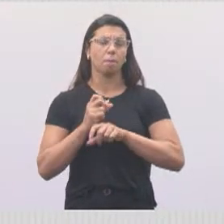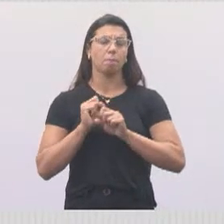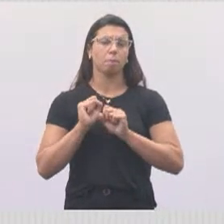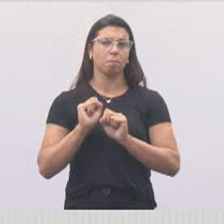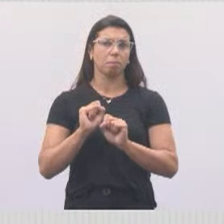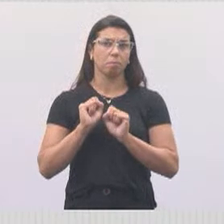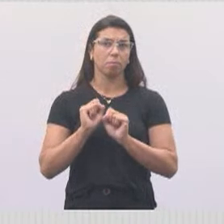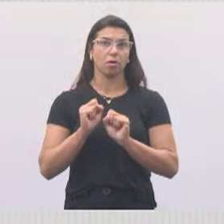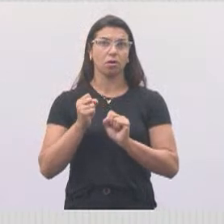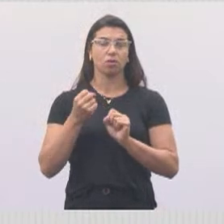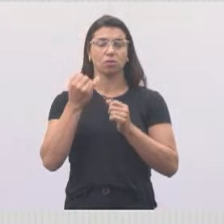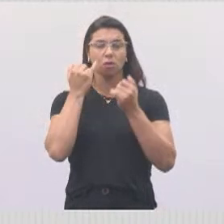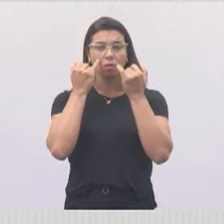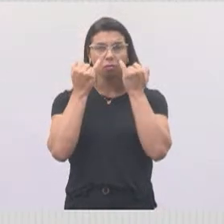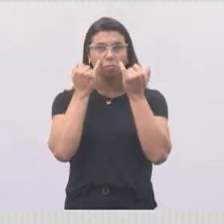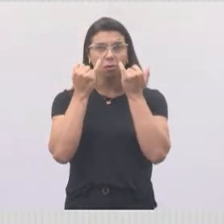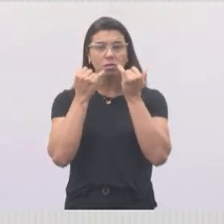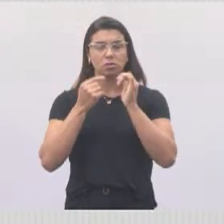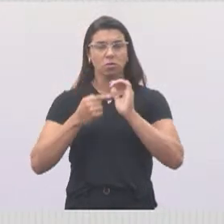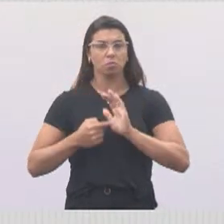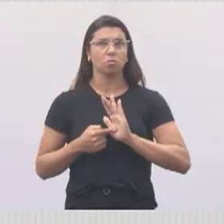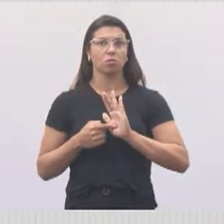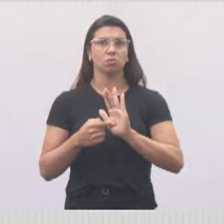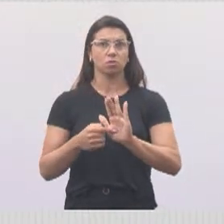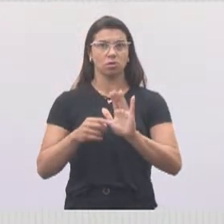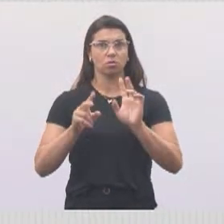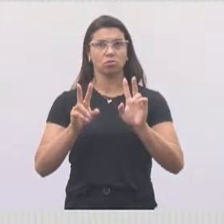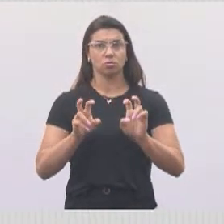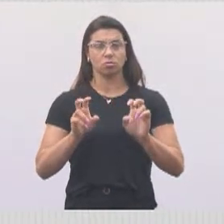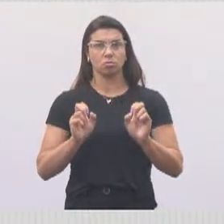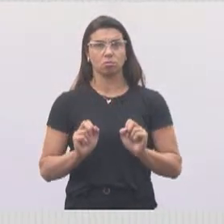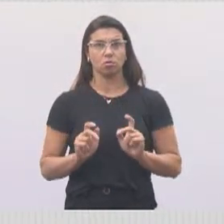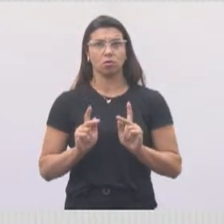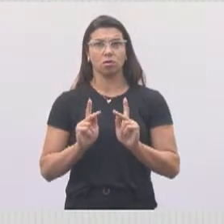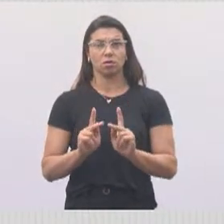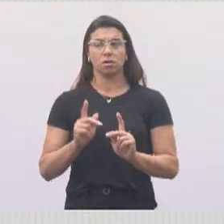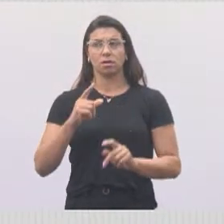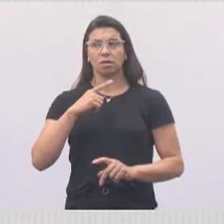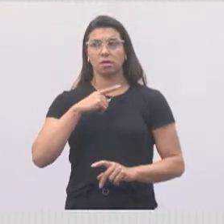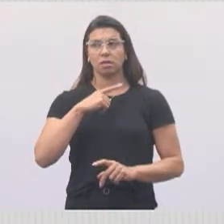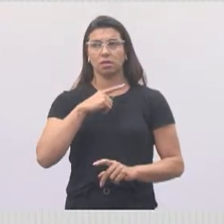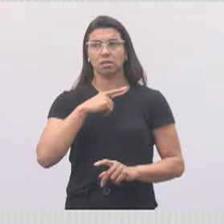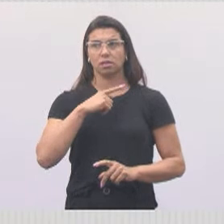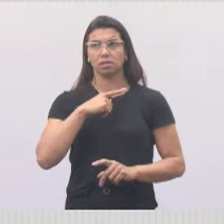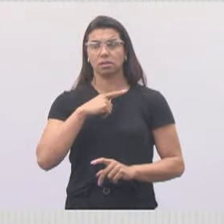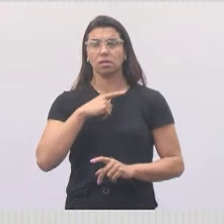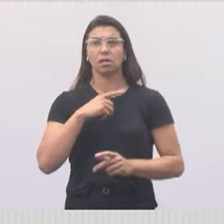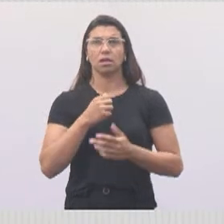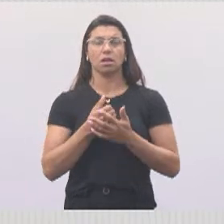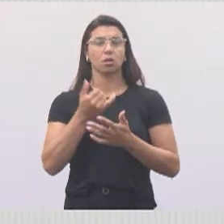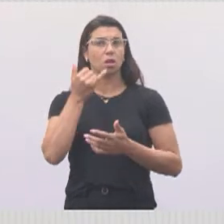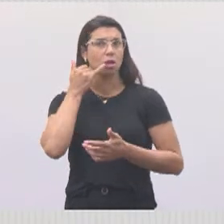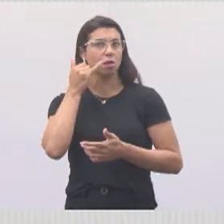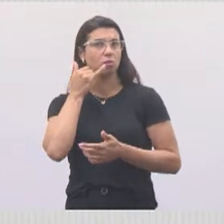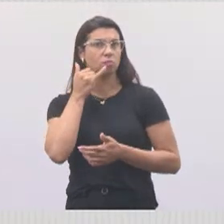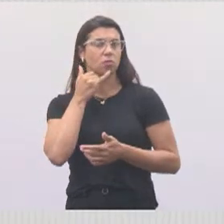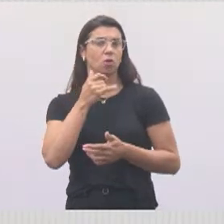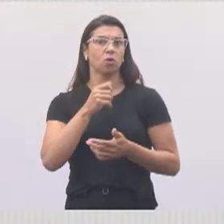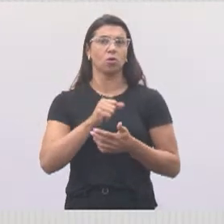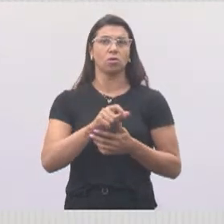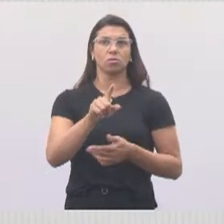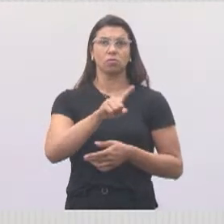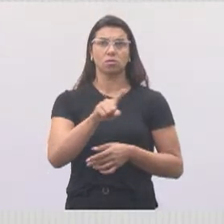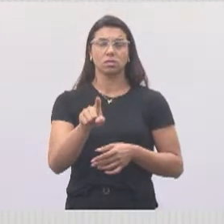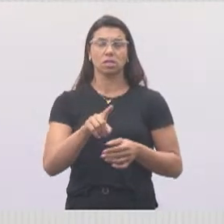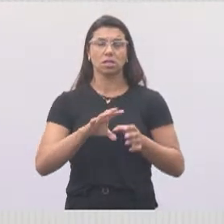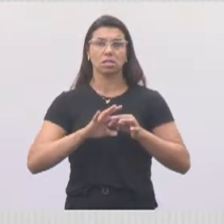dar mais informações, tá bom? Tem o Atende Bem também, que você pode procurar, mas nosso gabinete